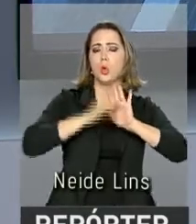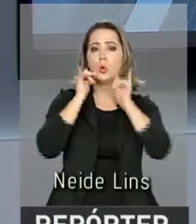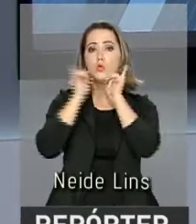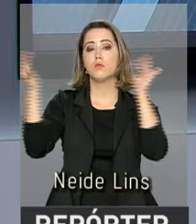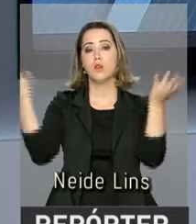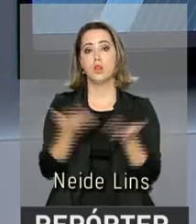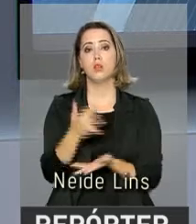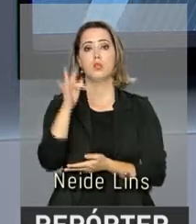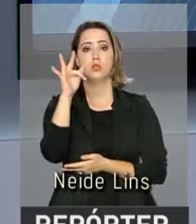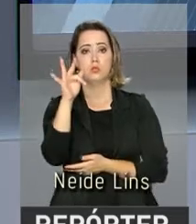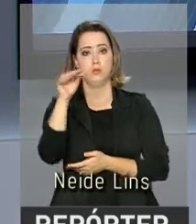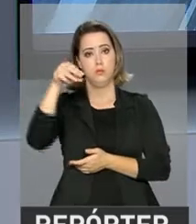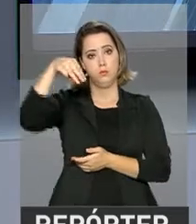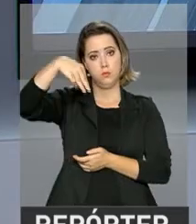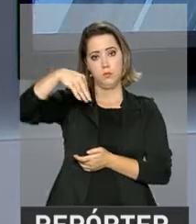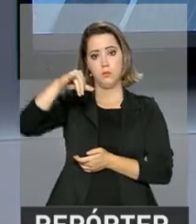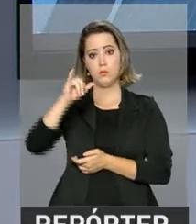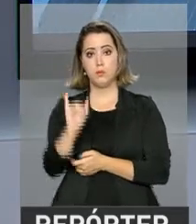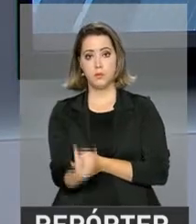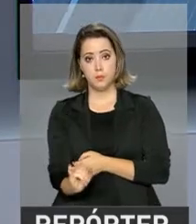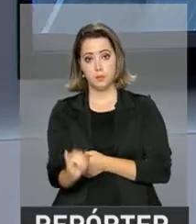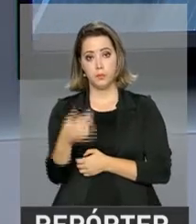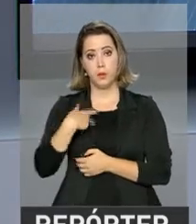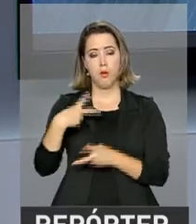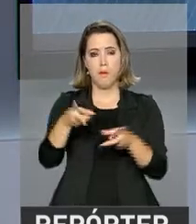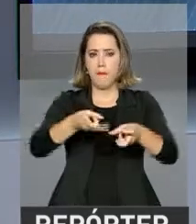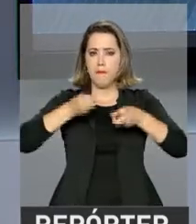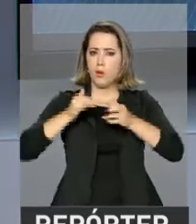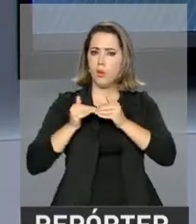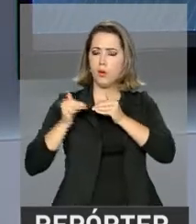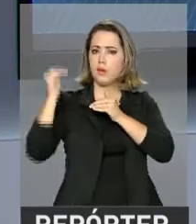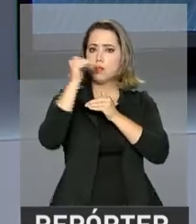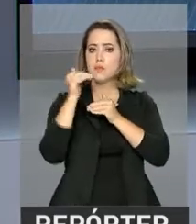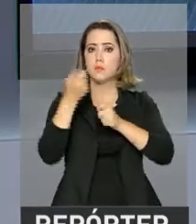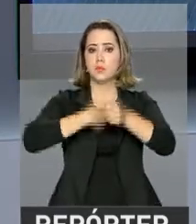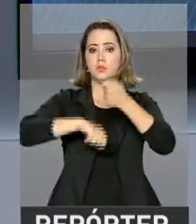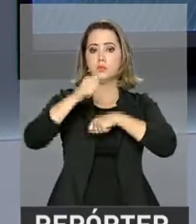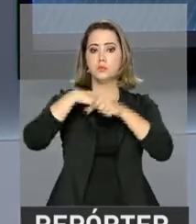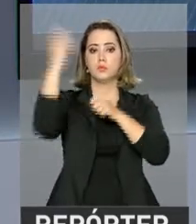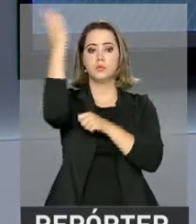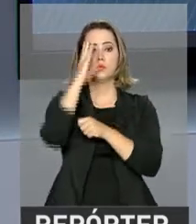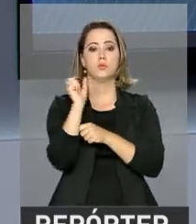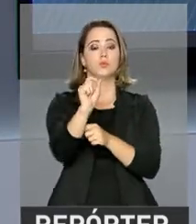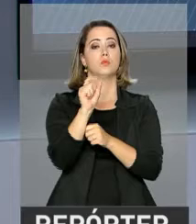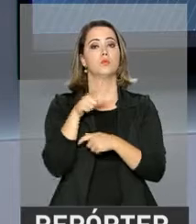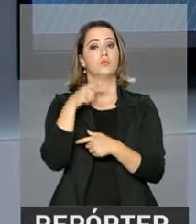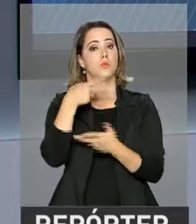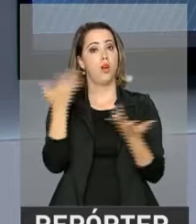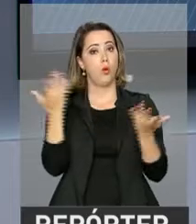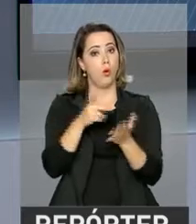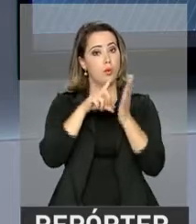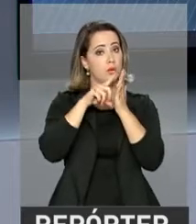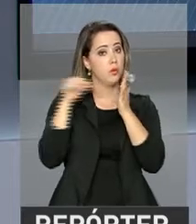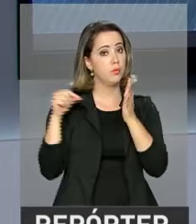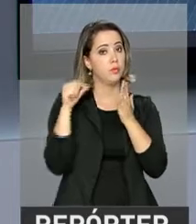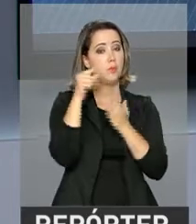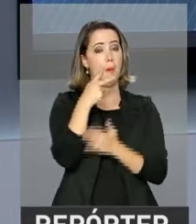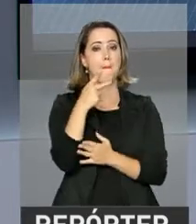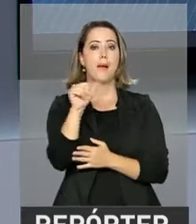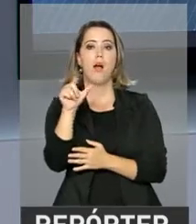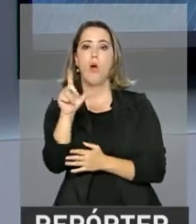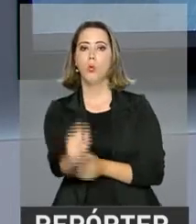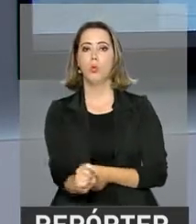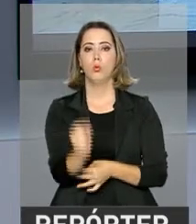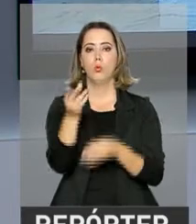hoje pelo Fundo Monetário Internacional, FMI, prevê crescimento da economia brasileira. Do Palácio do Planalto, o repórter